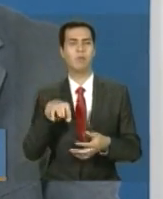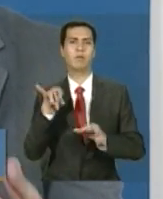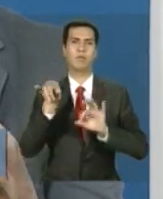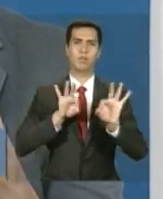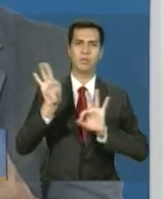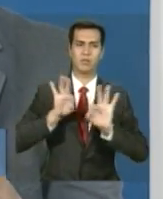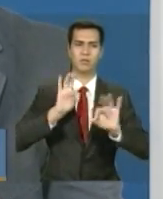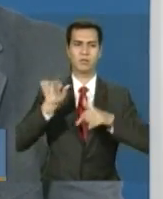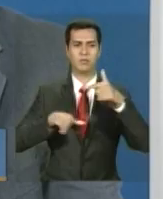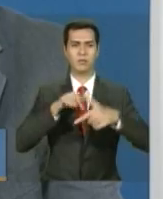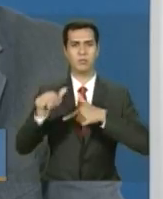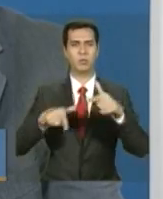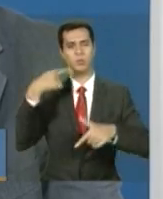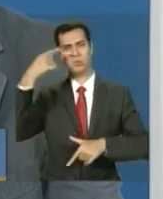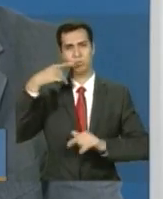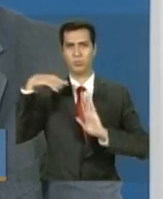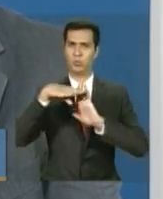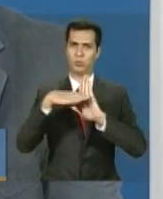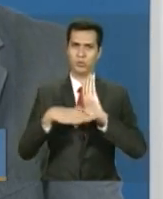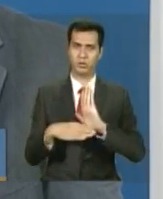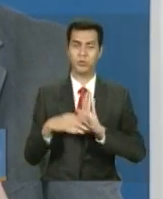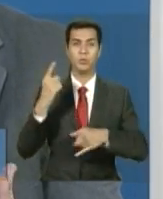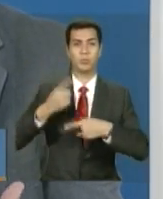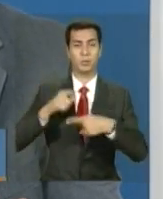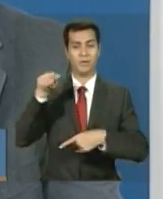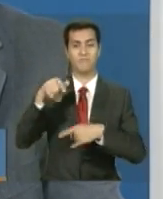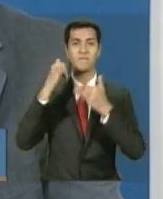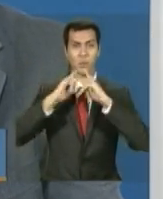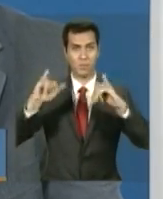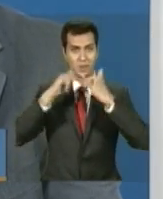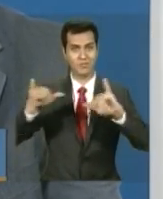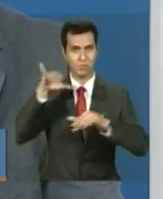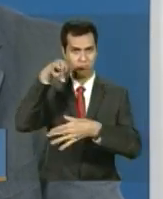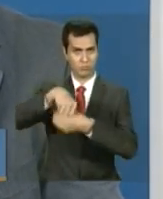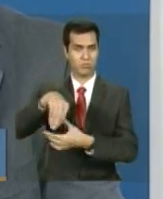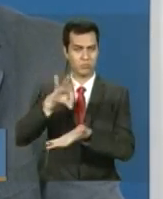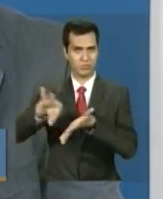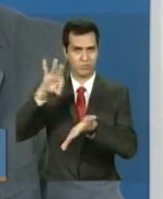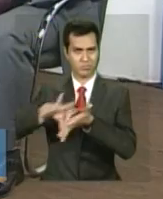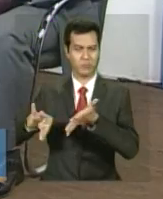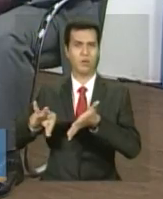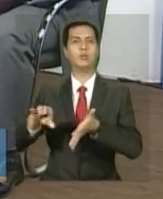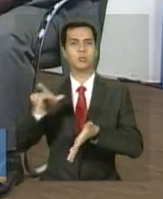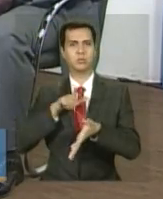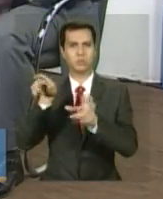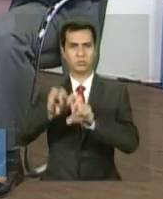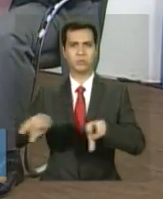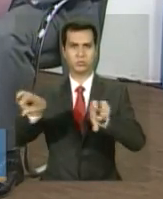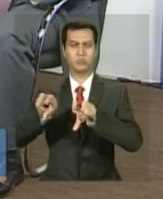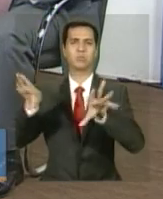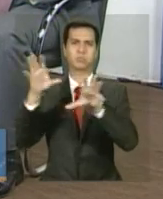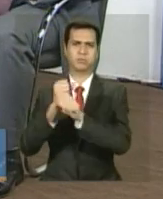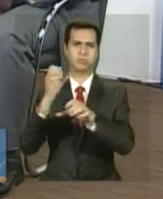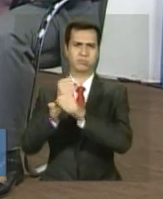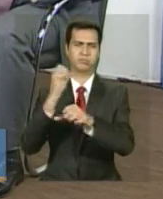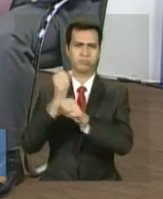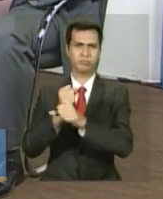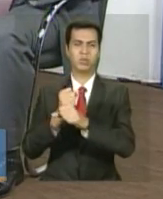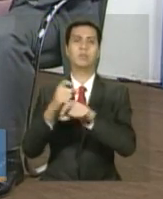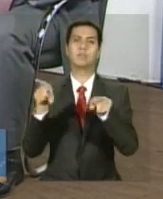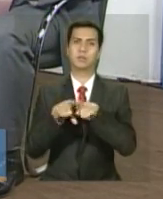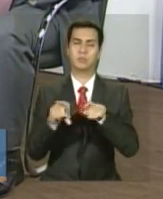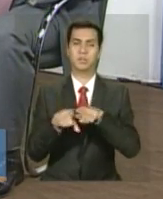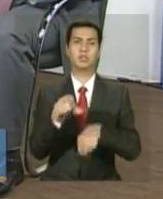políticas a partir das informações que estão dentro do cadastro essas informações são analisadas eh pelos eh pelos gestores públicos